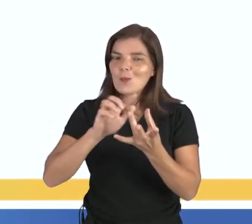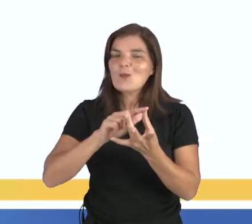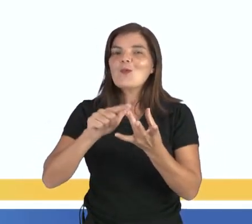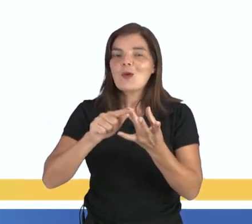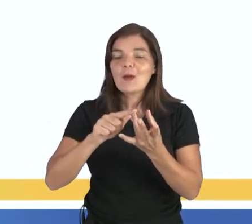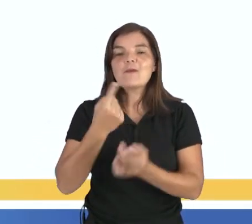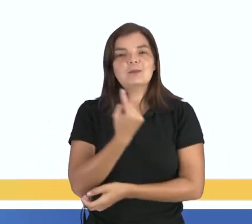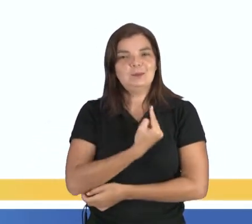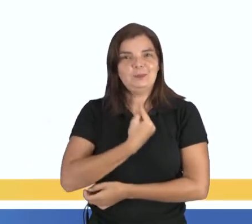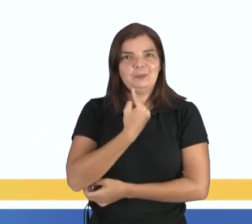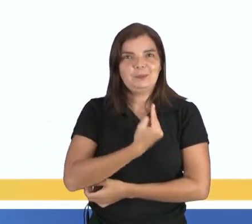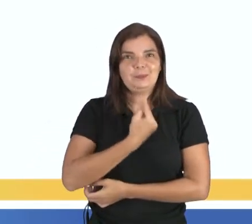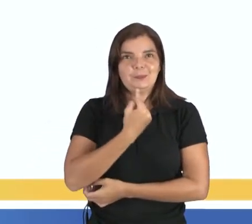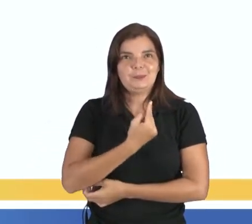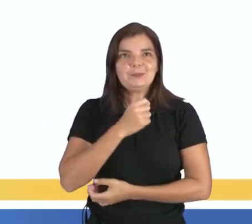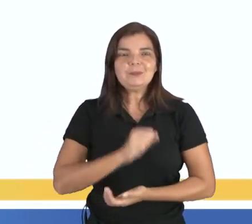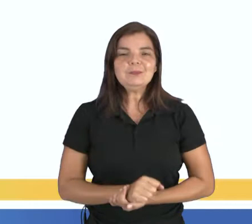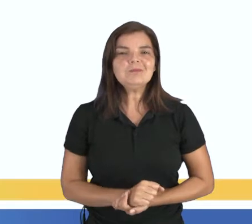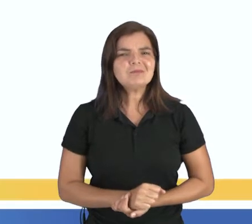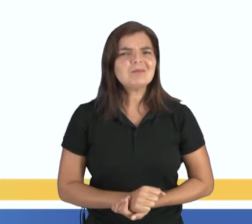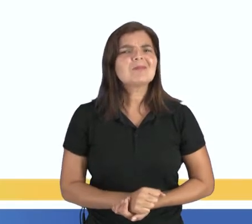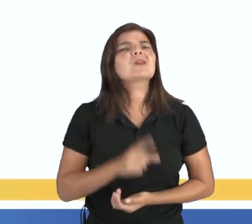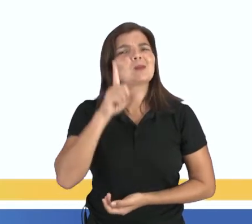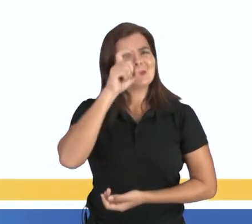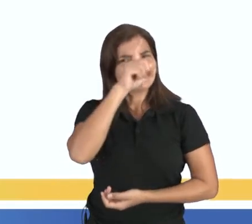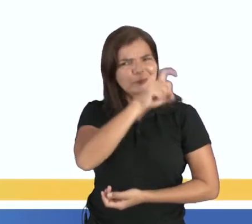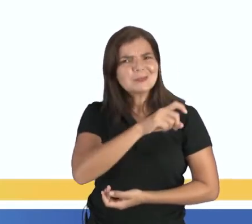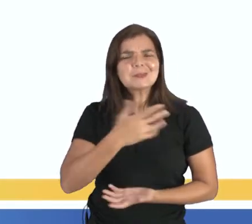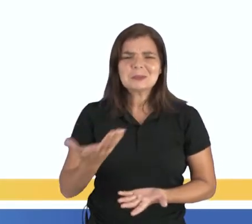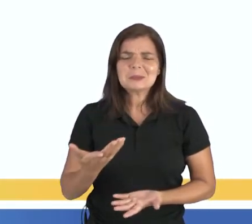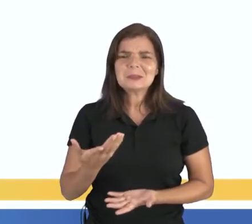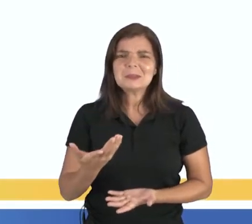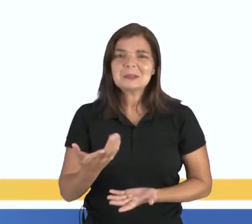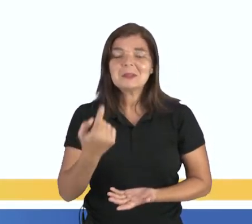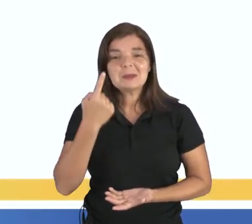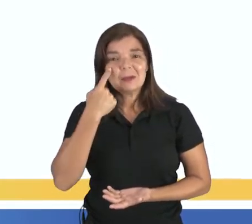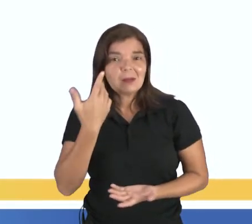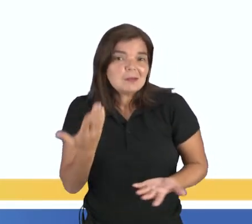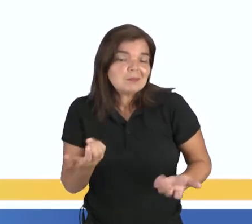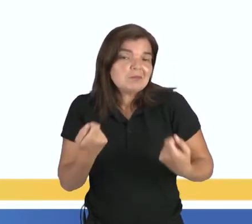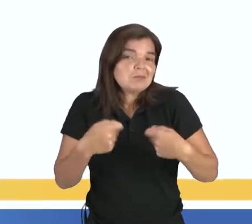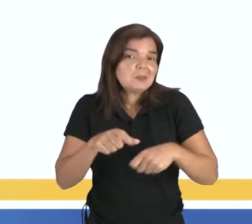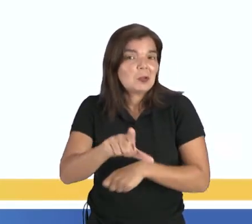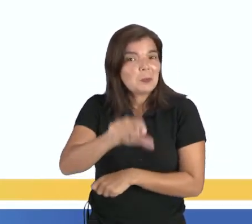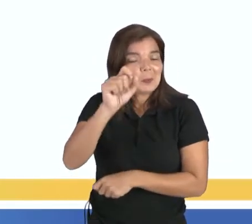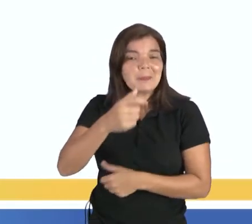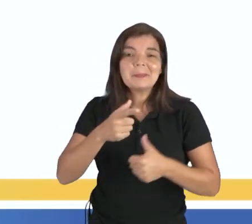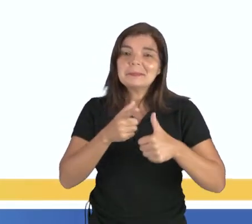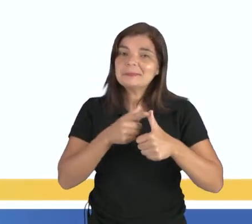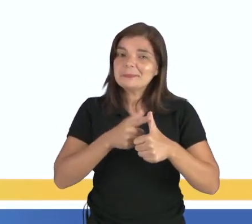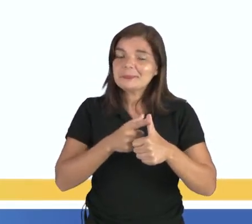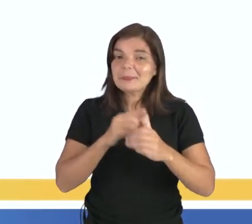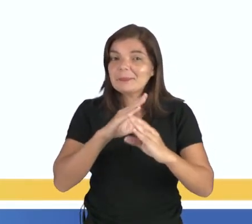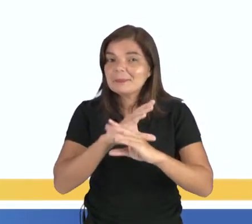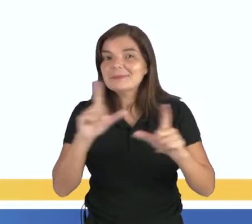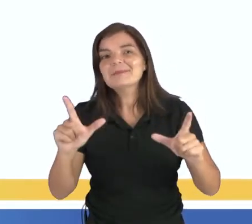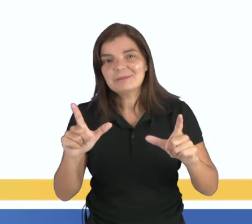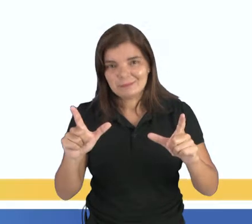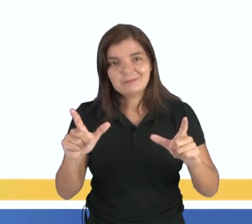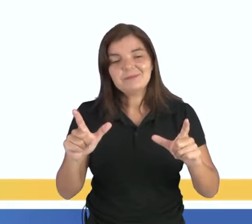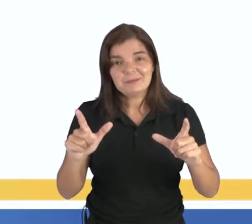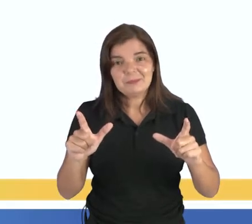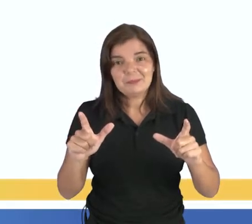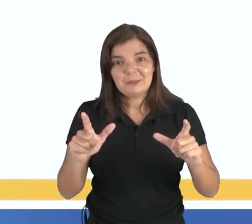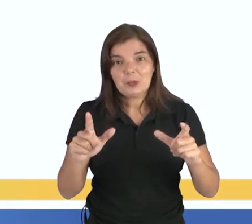no singular. Meio complicado, né? Eu, falando estilisticamente, prefiro a primeira forma. Fica mais claro e não